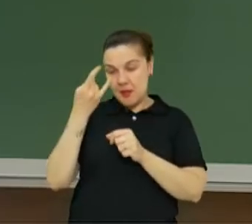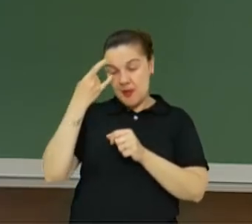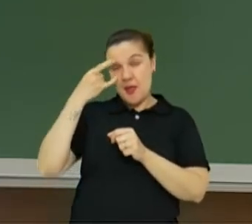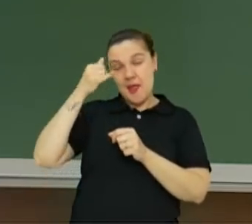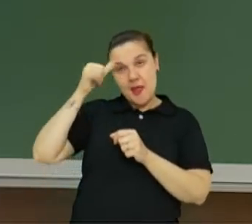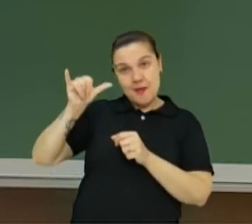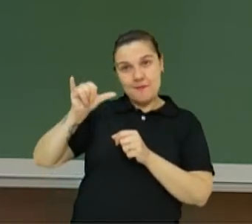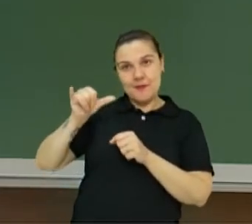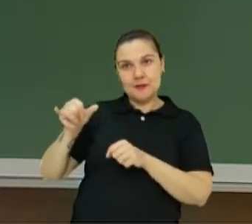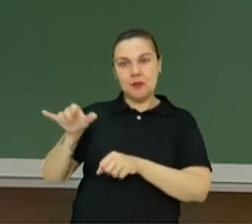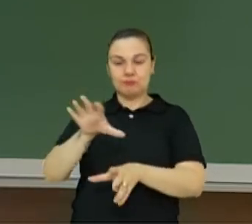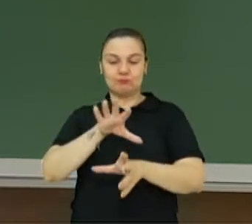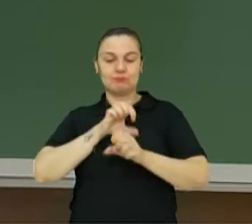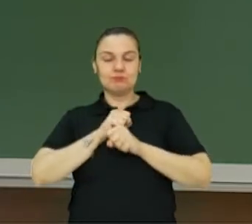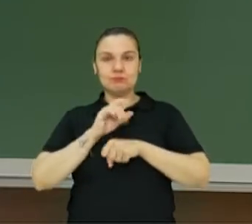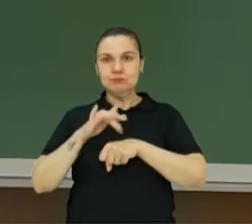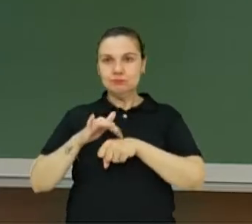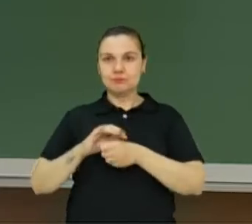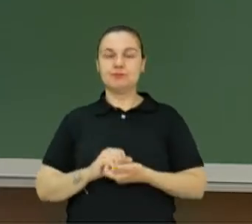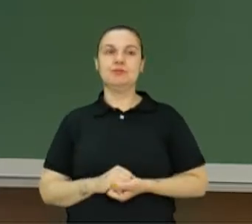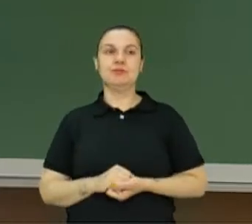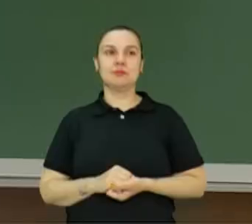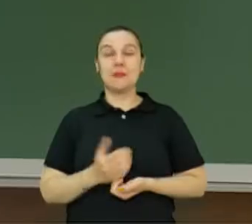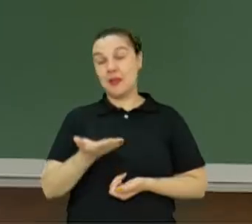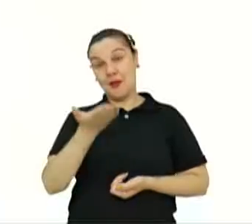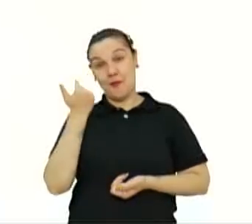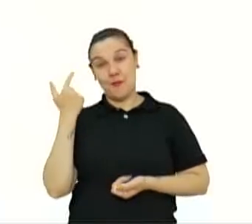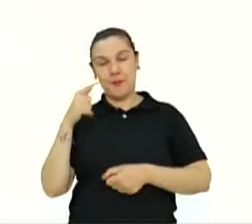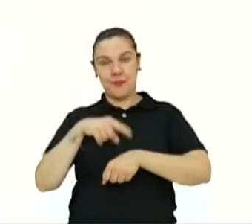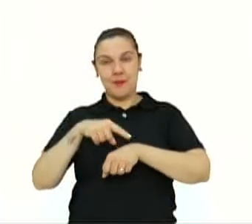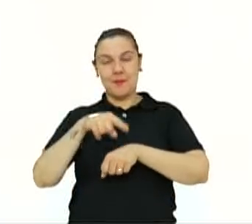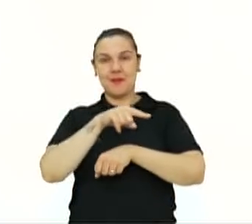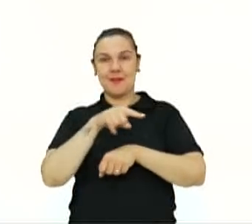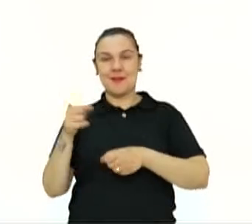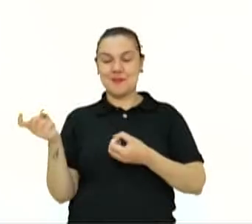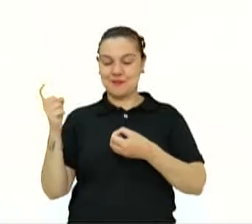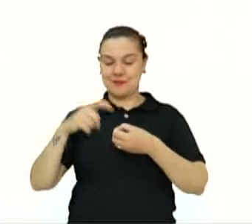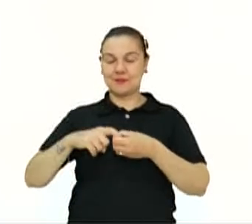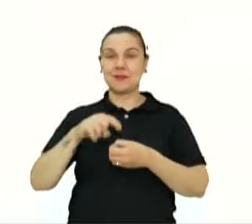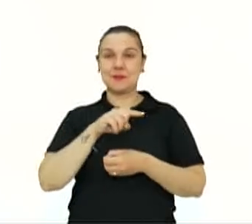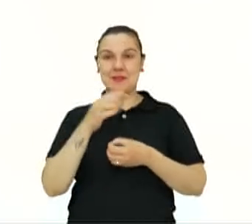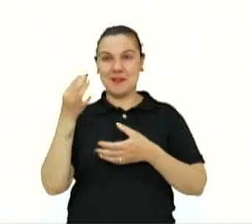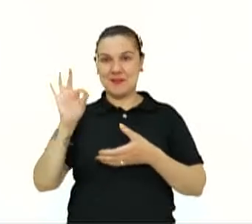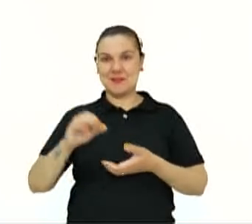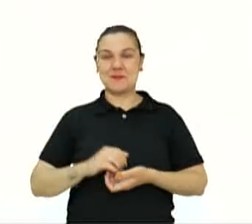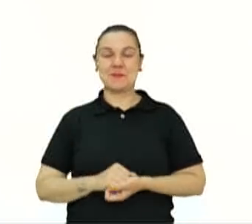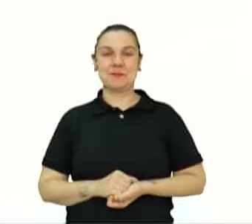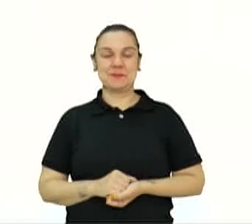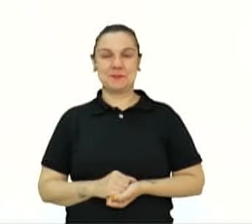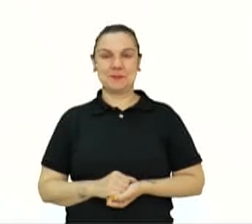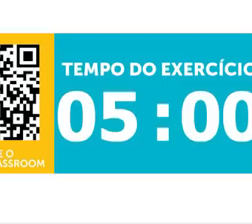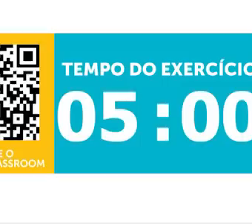para evitar esse tipo de problema? Então vamos lá, vou te dar um tempinho e já volto para a correção.